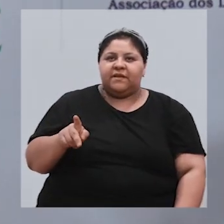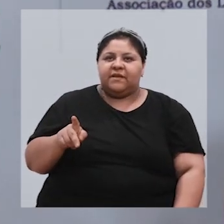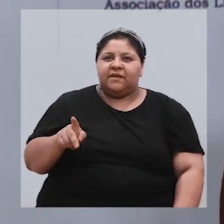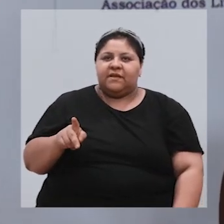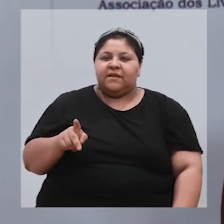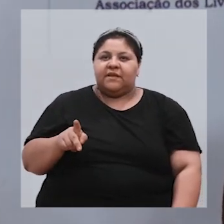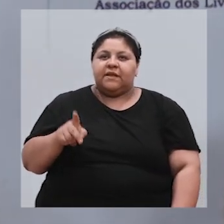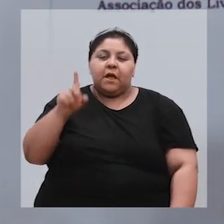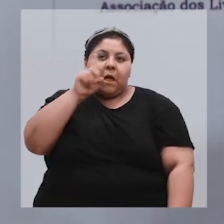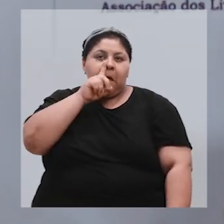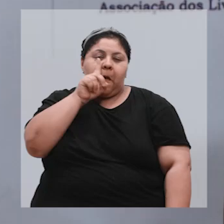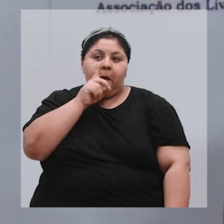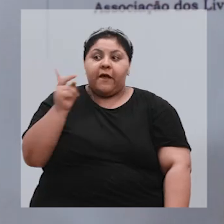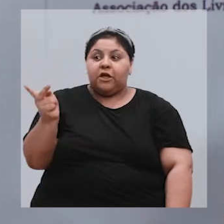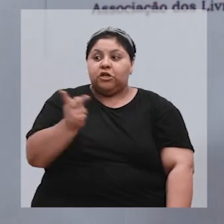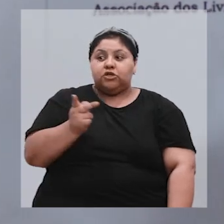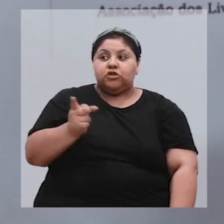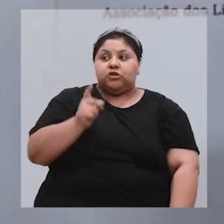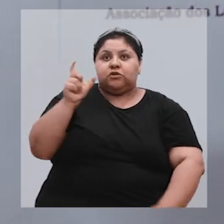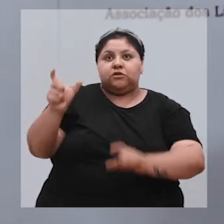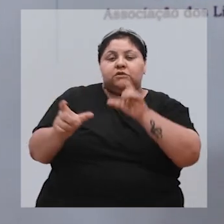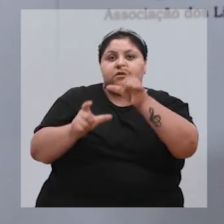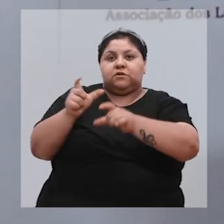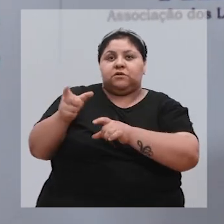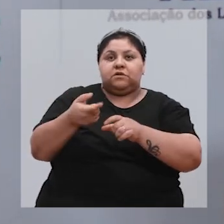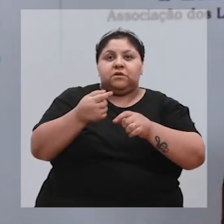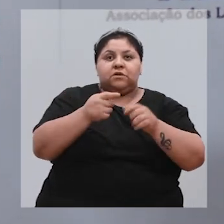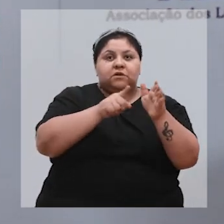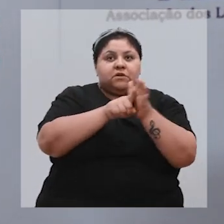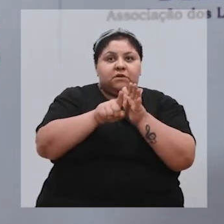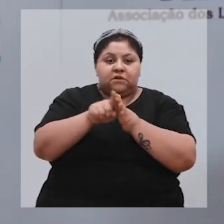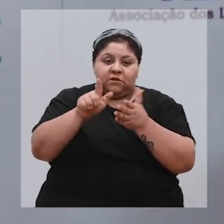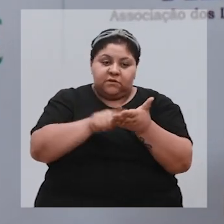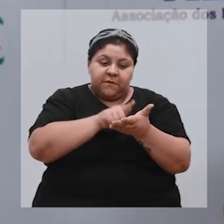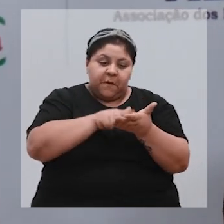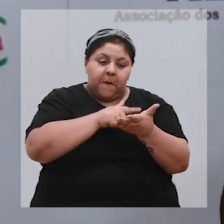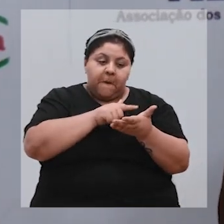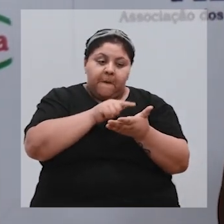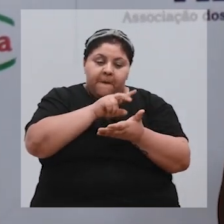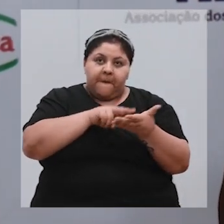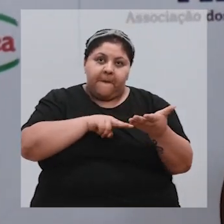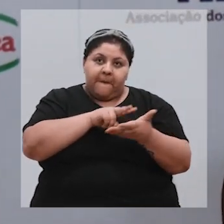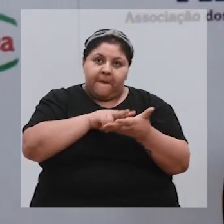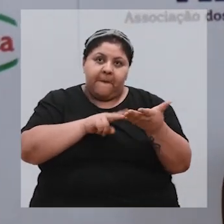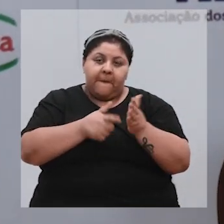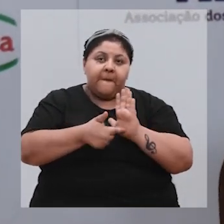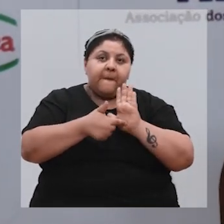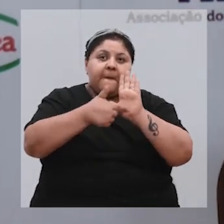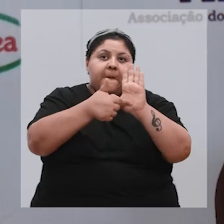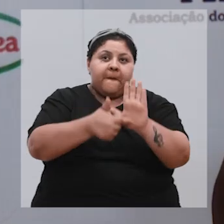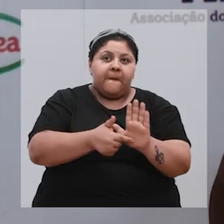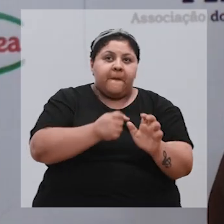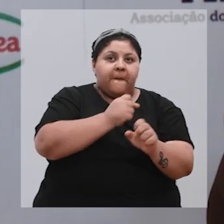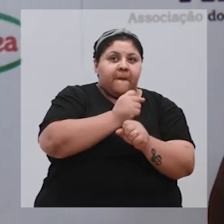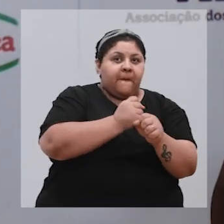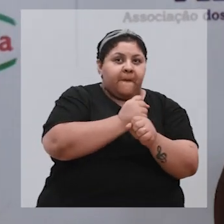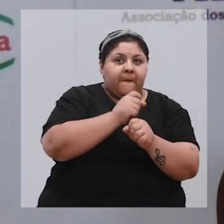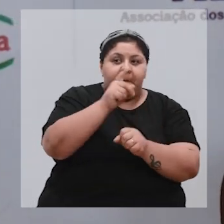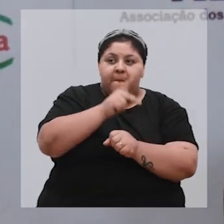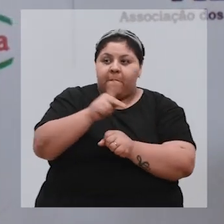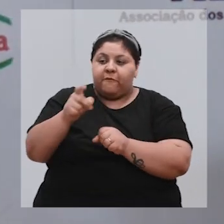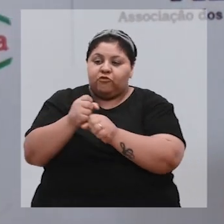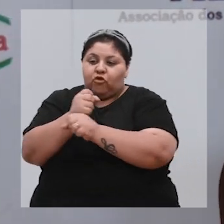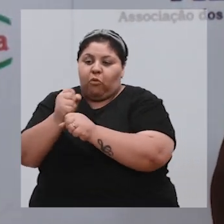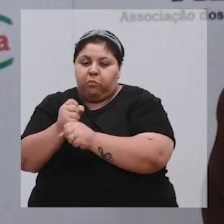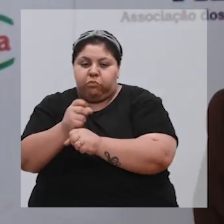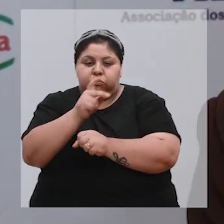professor e a mãe são dois personagens que nas pesquisas sobre livro e leitura aparecem no ano o